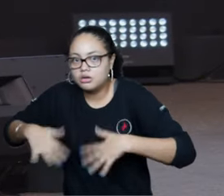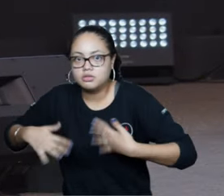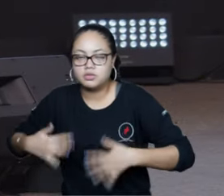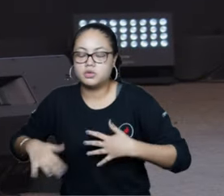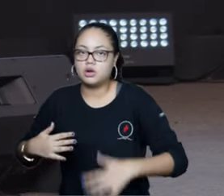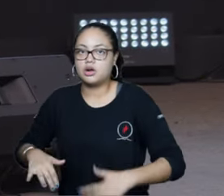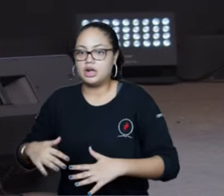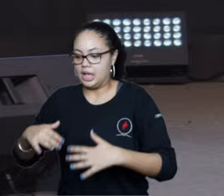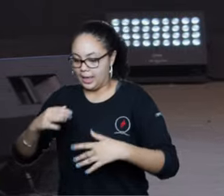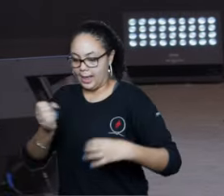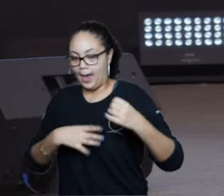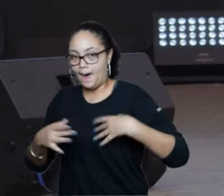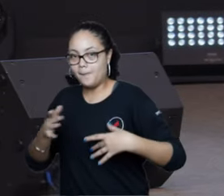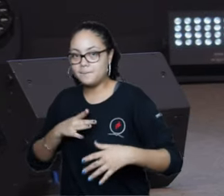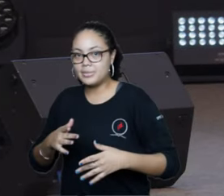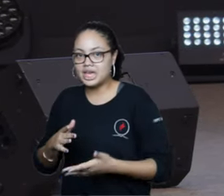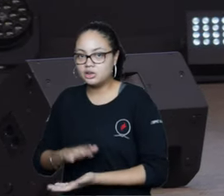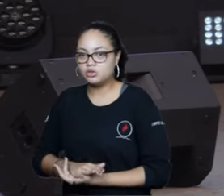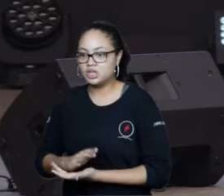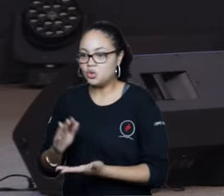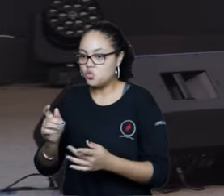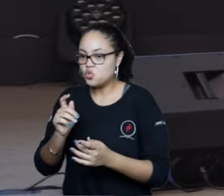que é o medo incontrolável